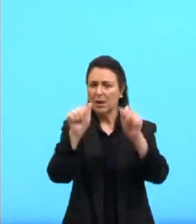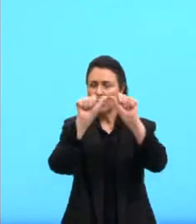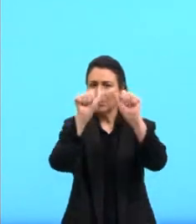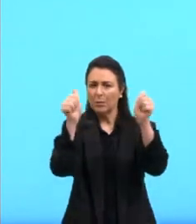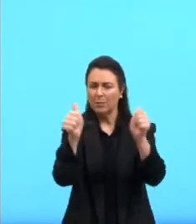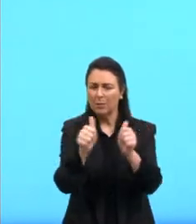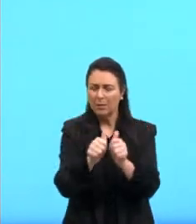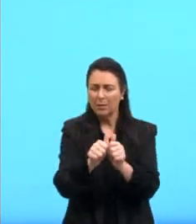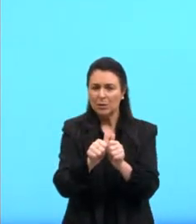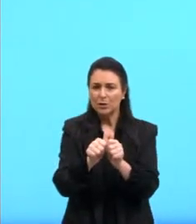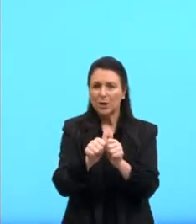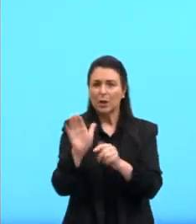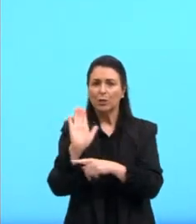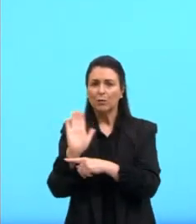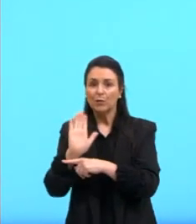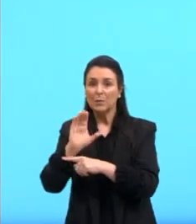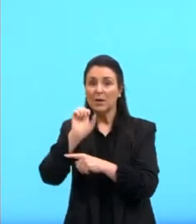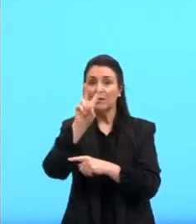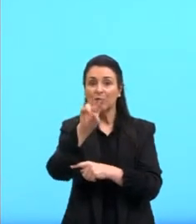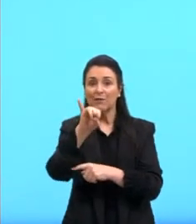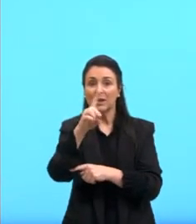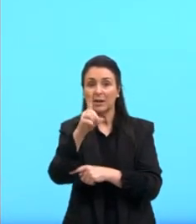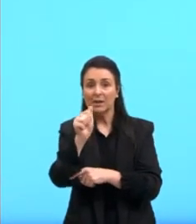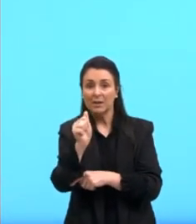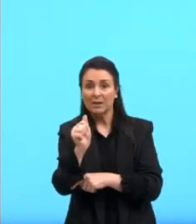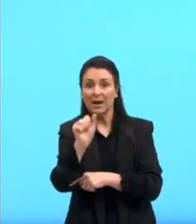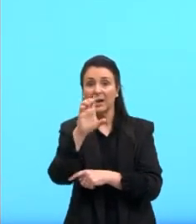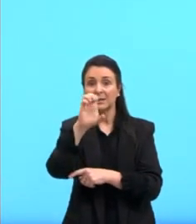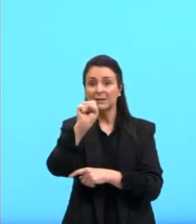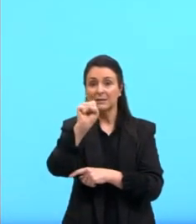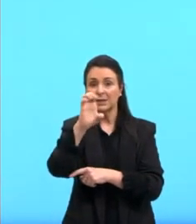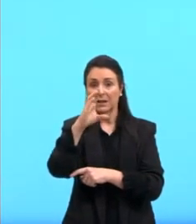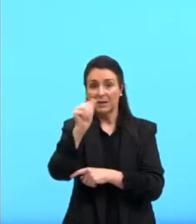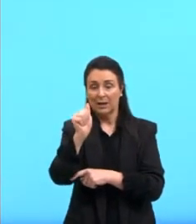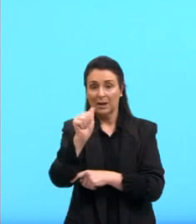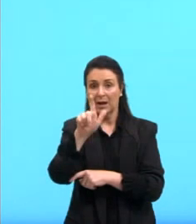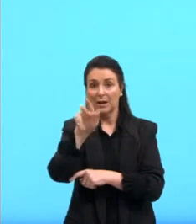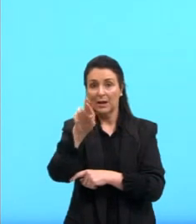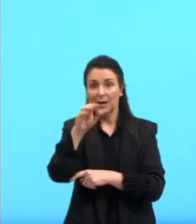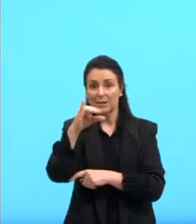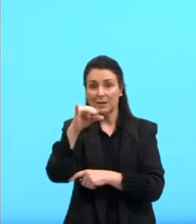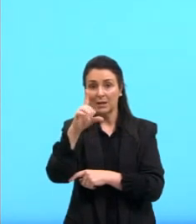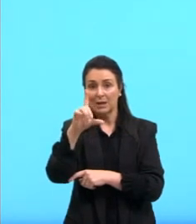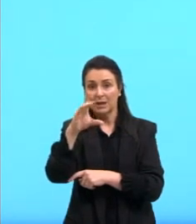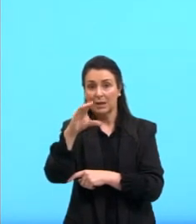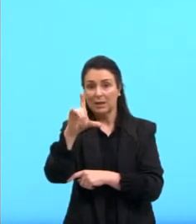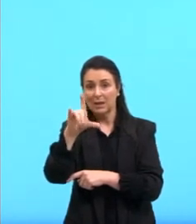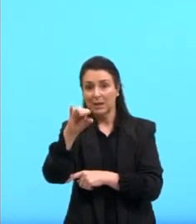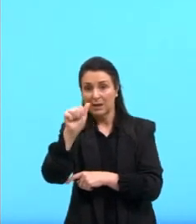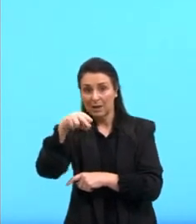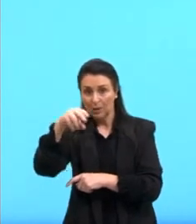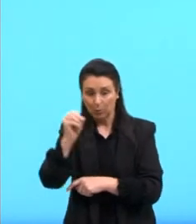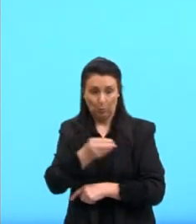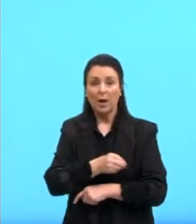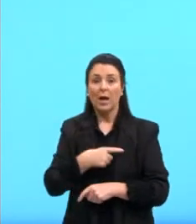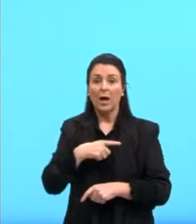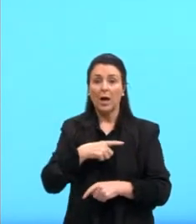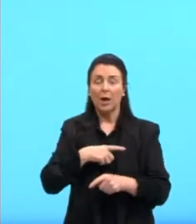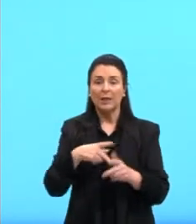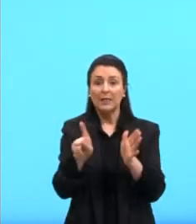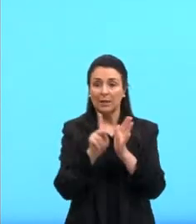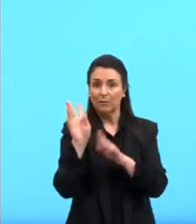filme Vidas Secas do Graciliano Ramos e nossas vivências pessoais se tornam universais pois a